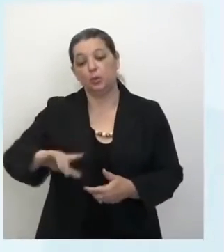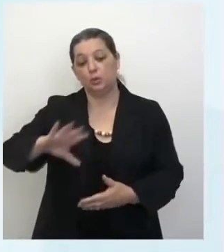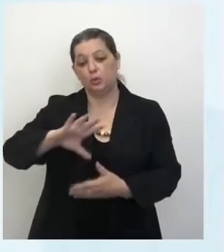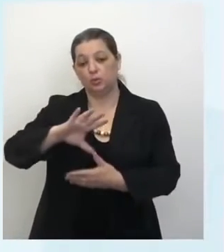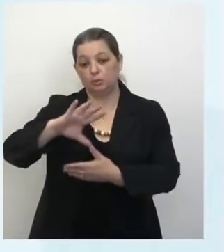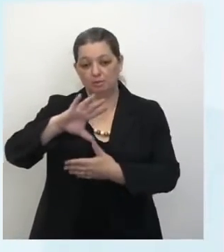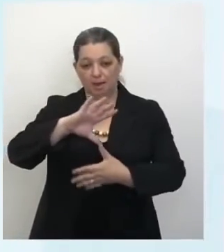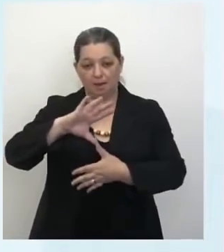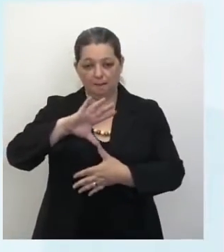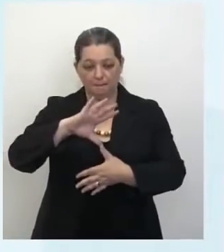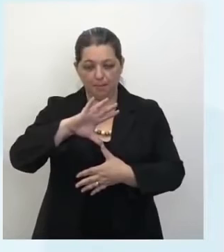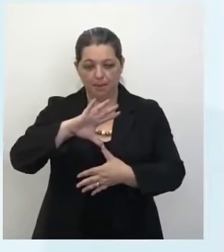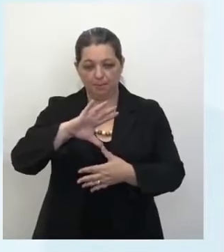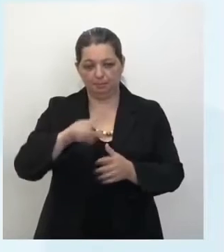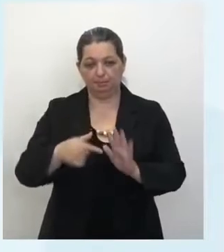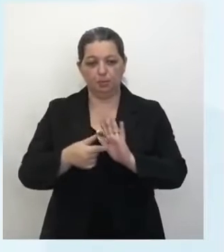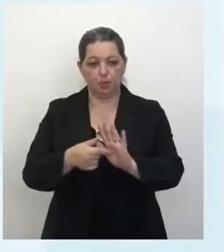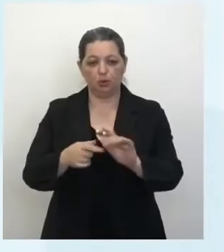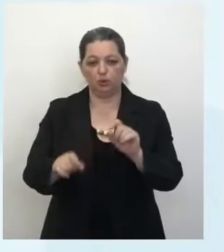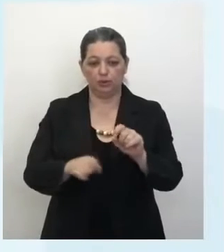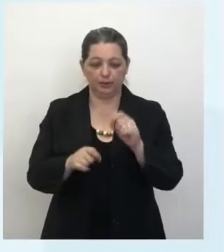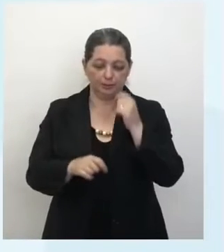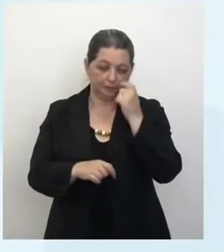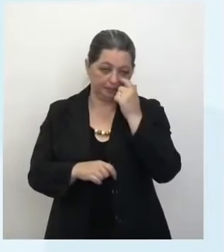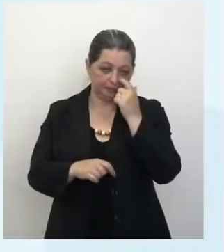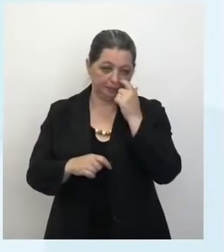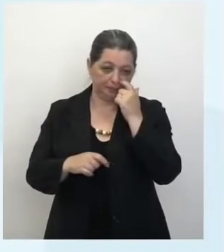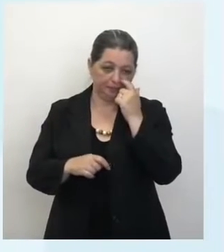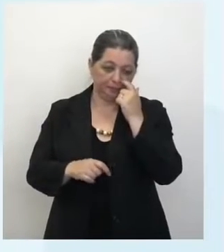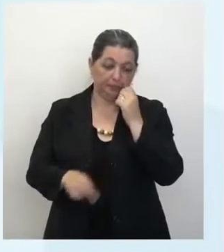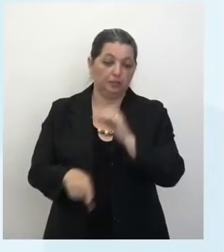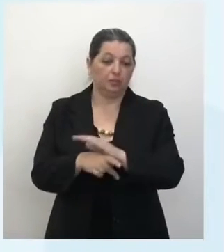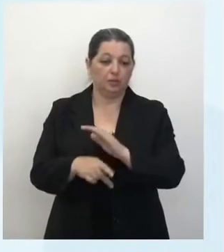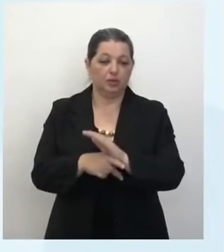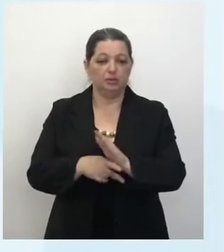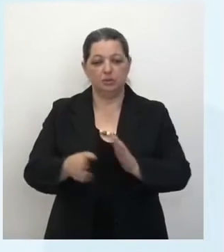nessa projeção aí, que é o fluxo de imigração de